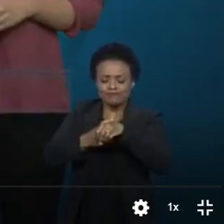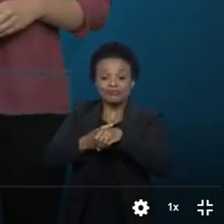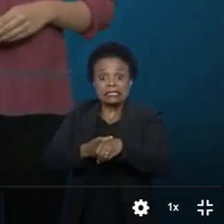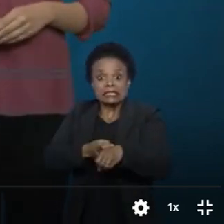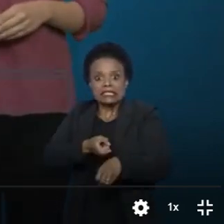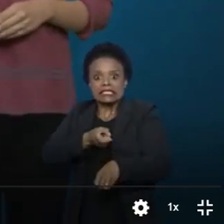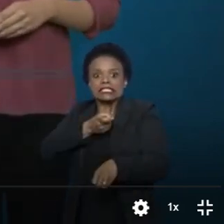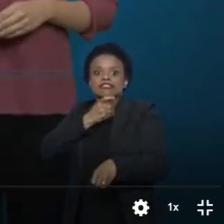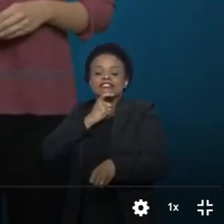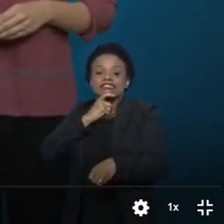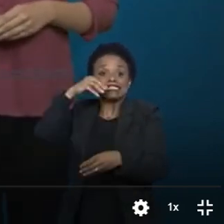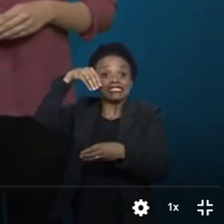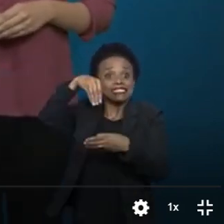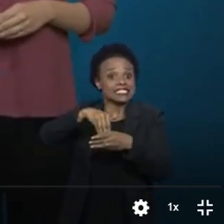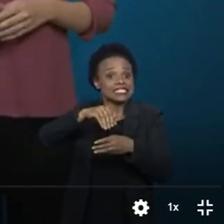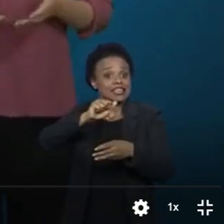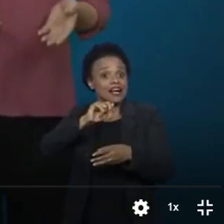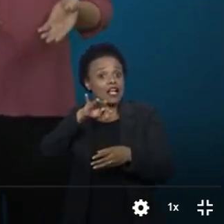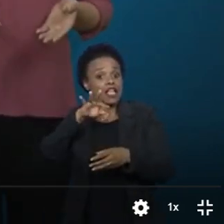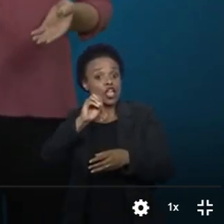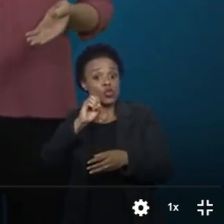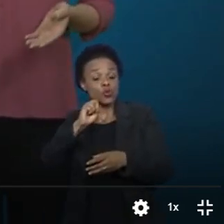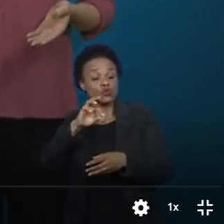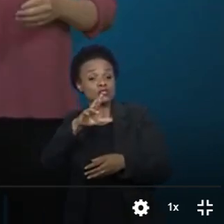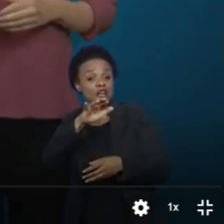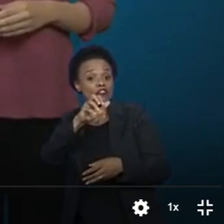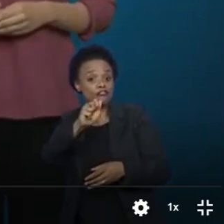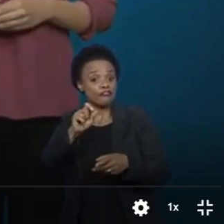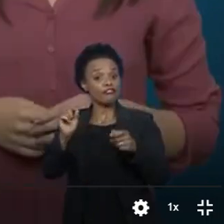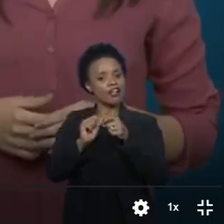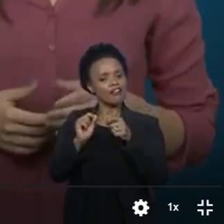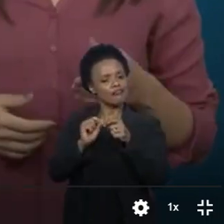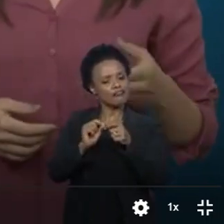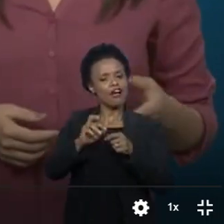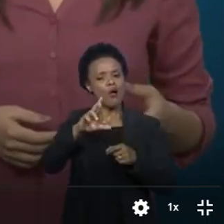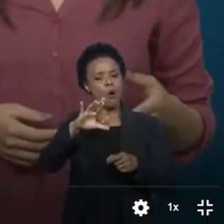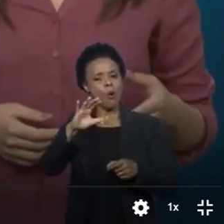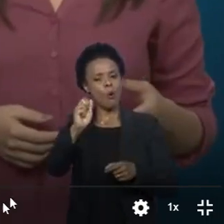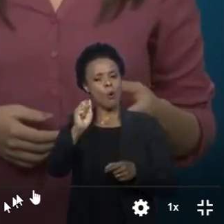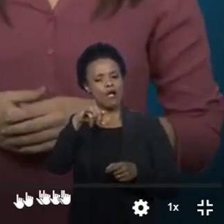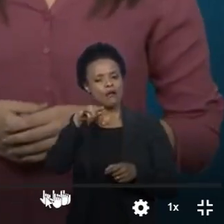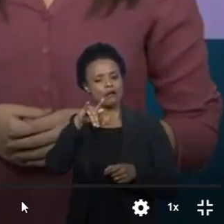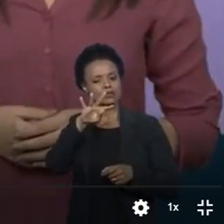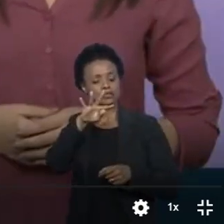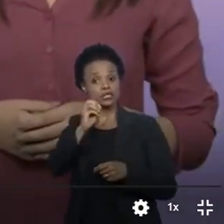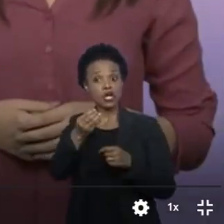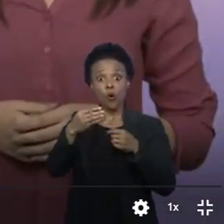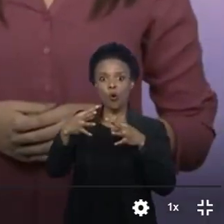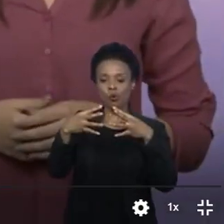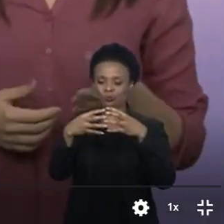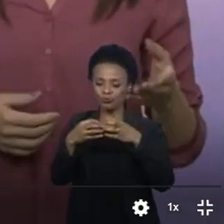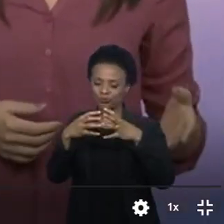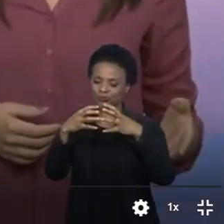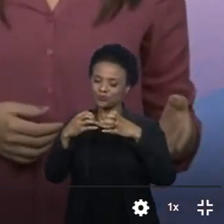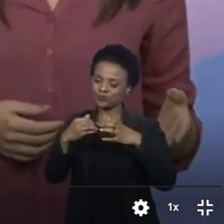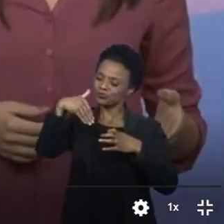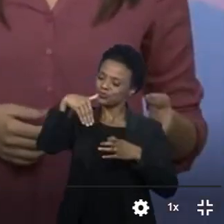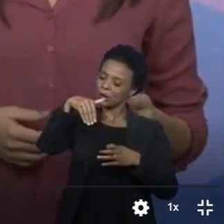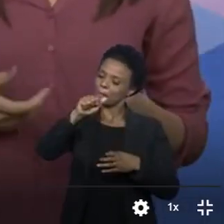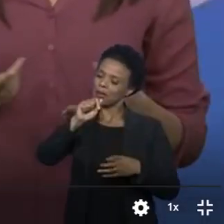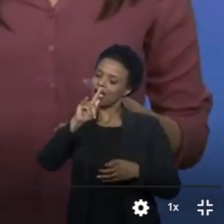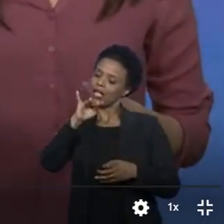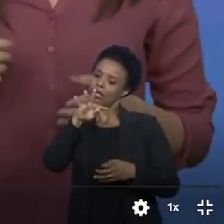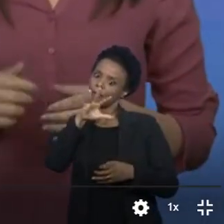na astenosfera dá origem às rochas ígneas ou magmáticas. A classificação depende da profundidade onde houve o